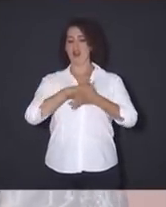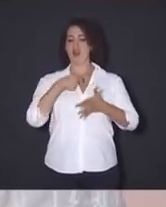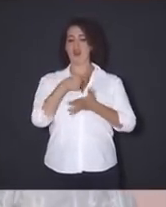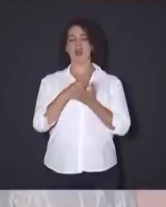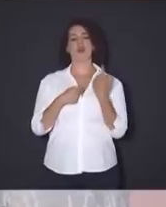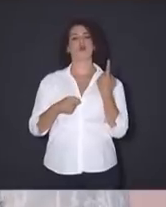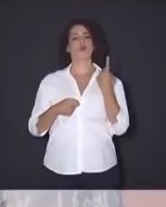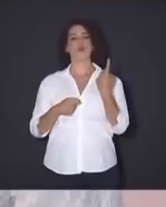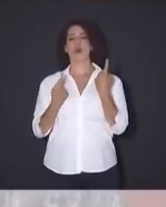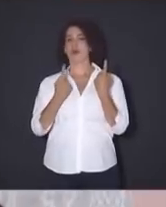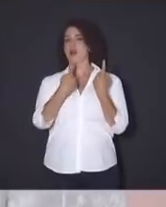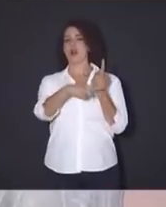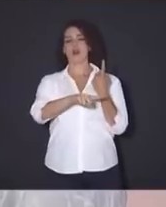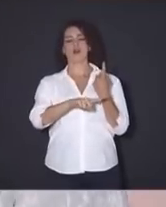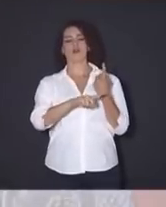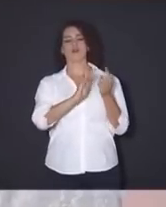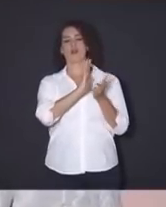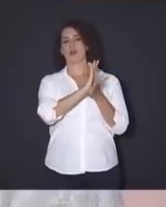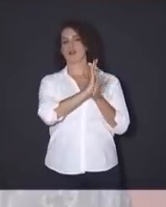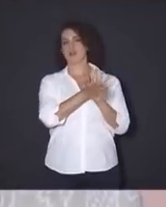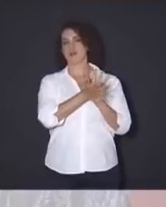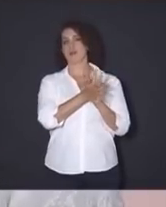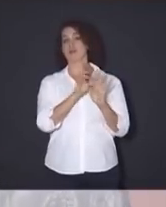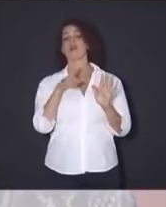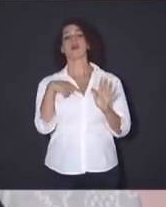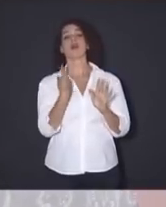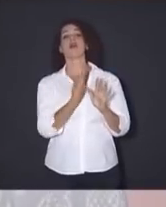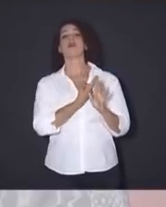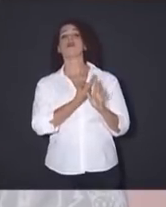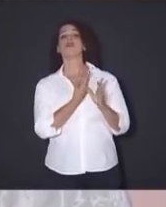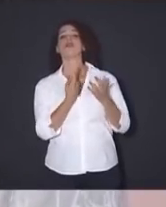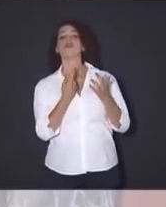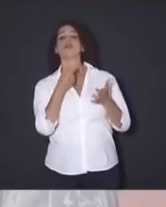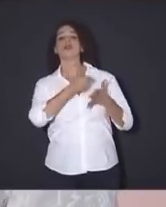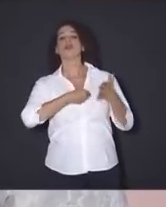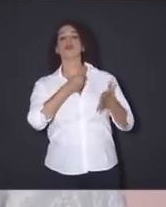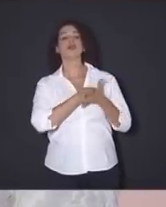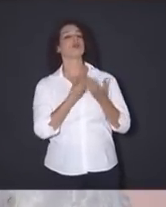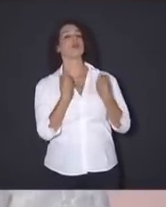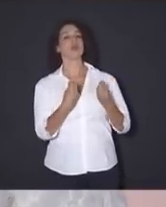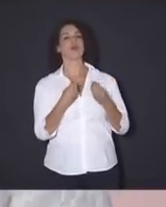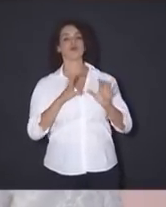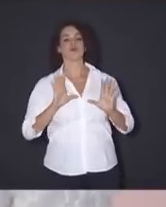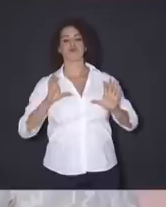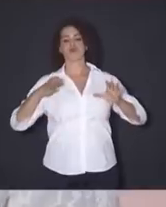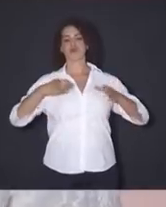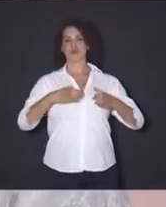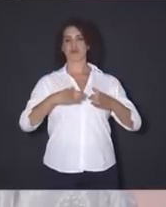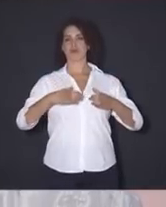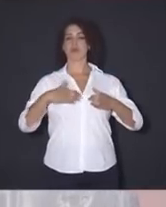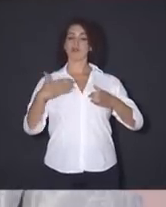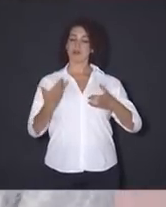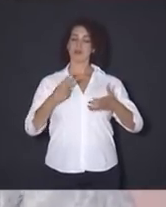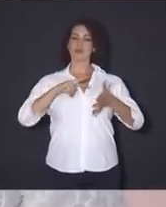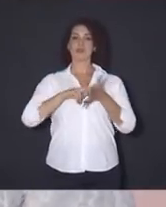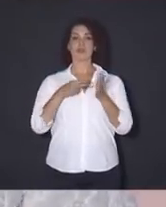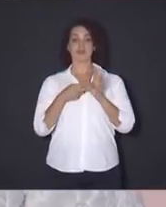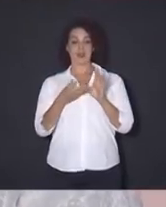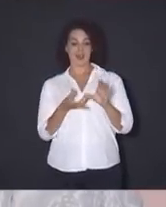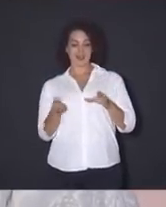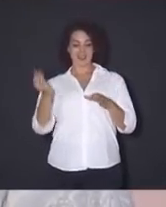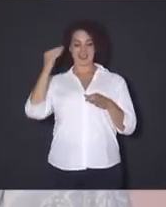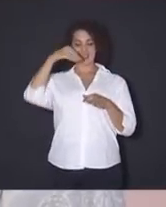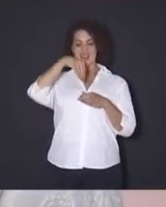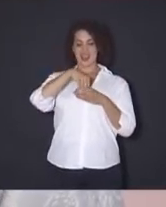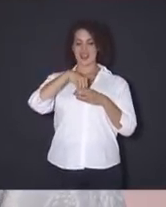enfrentar o racismo a nossa saída são saídas coletivas e e se desenvolver coletivamente